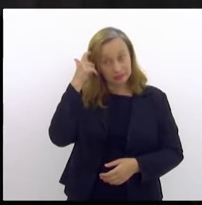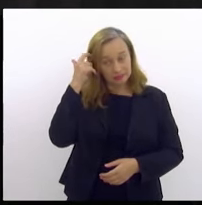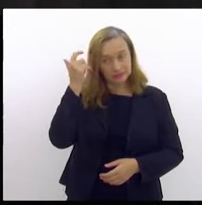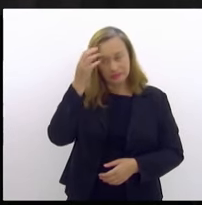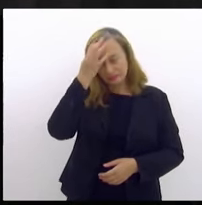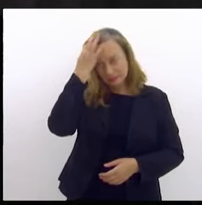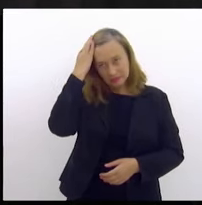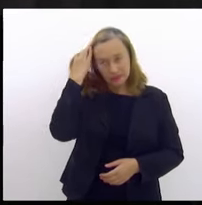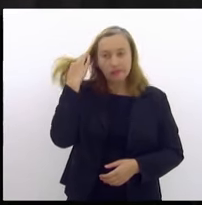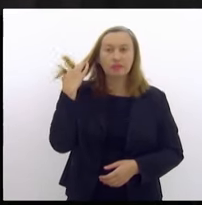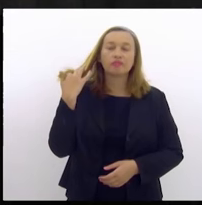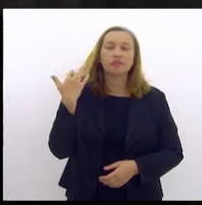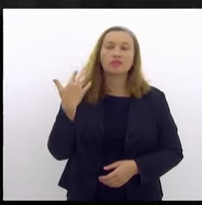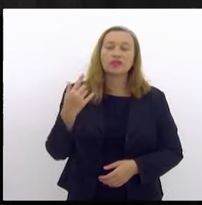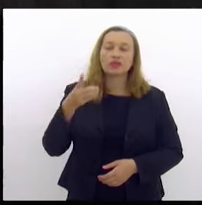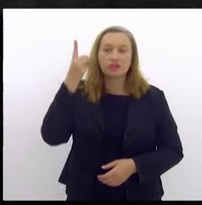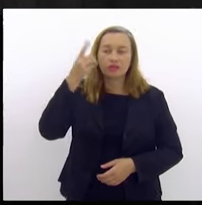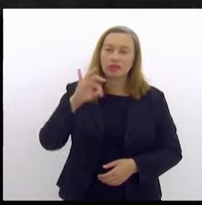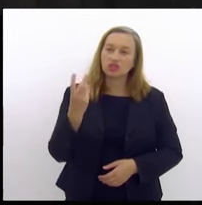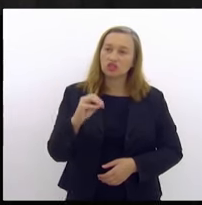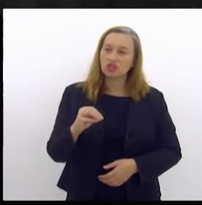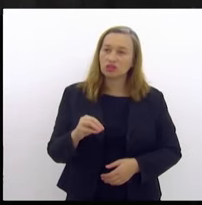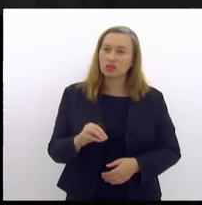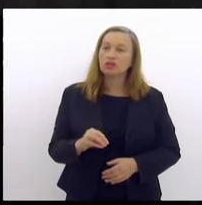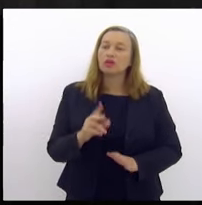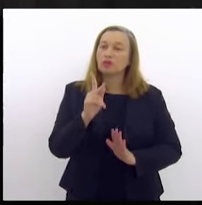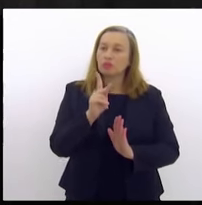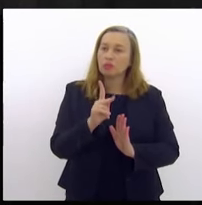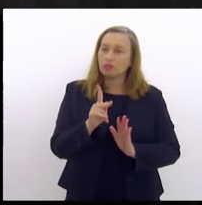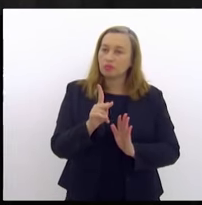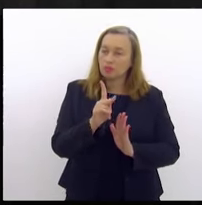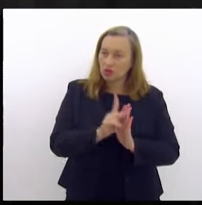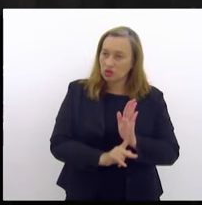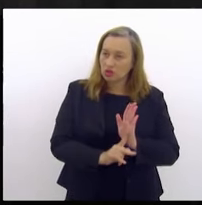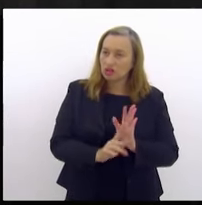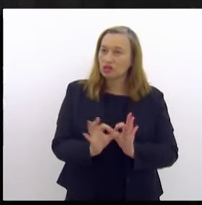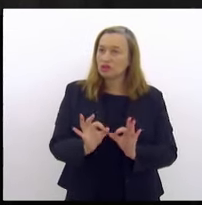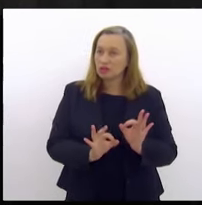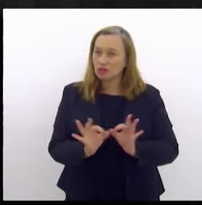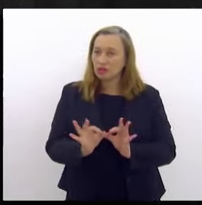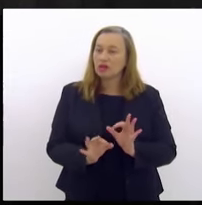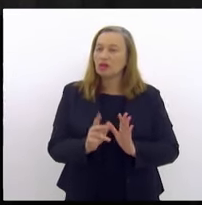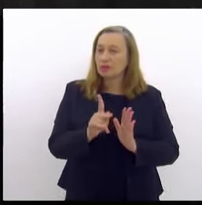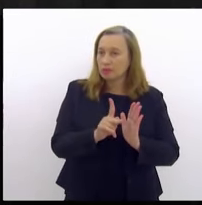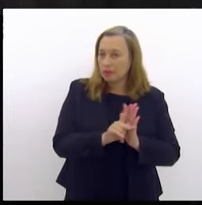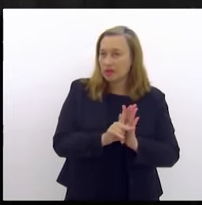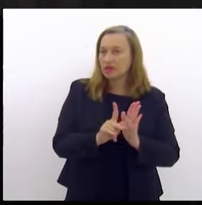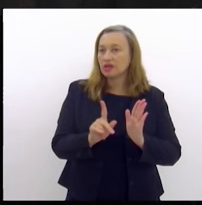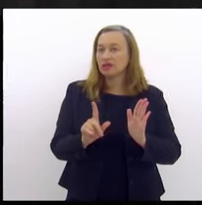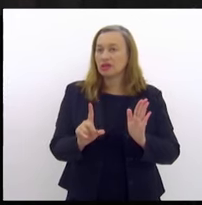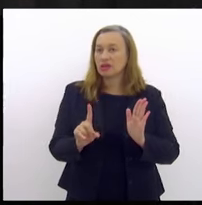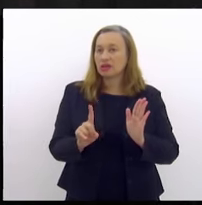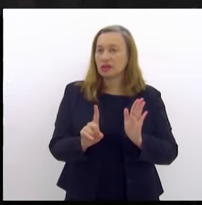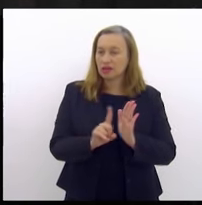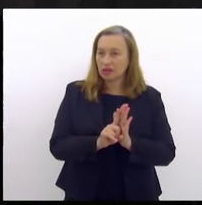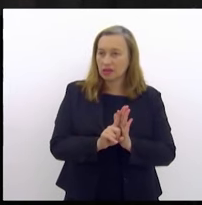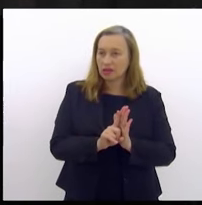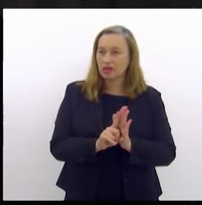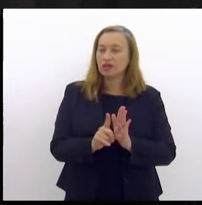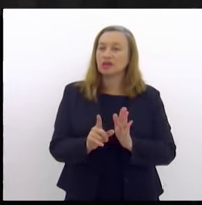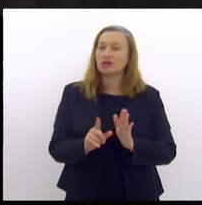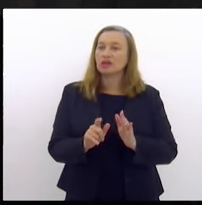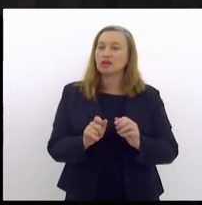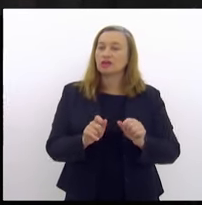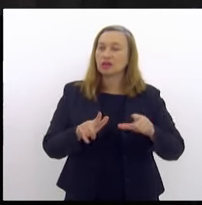abreviatura, deputado Chico, de projeto de alinhamento, e PAL, abreviatura de projeto de alinhamento e